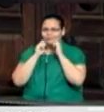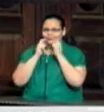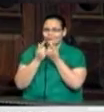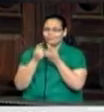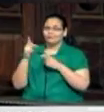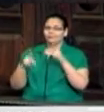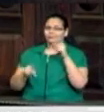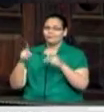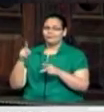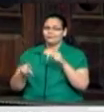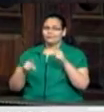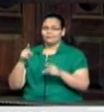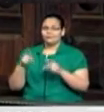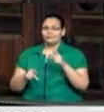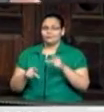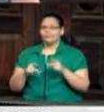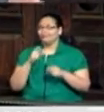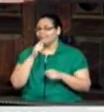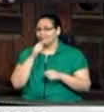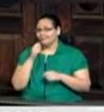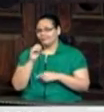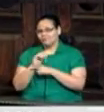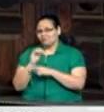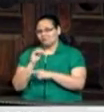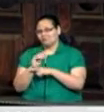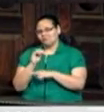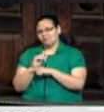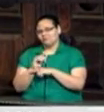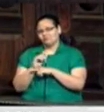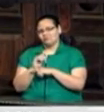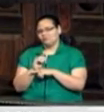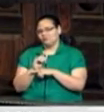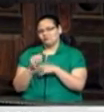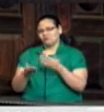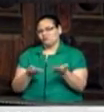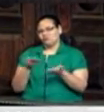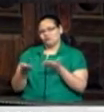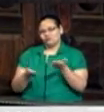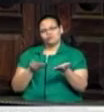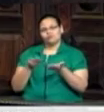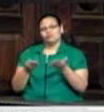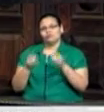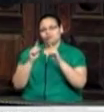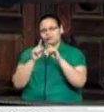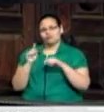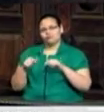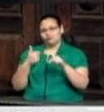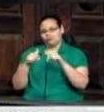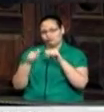fluminense desassistida, os servidores públicos